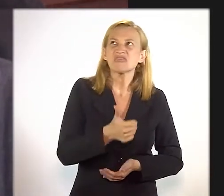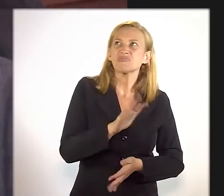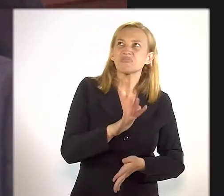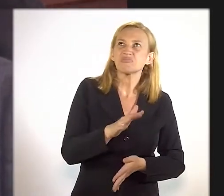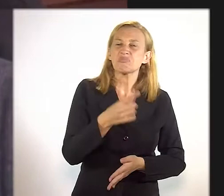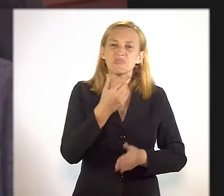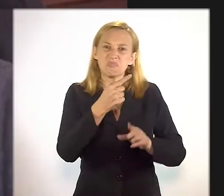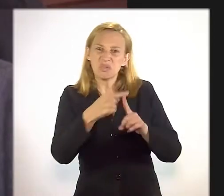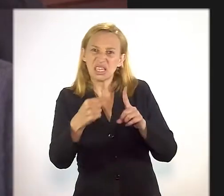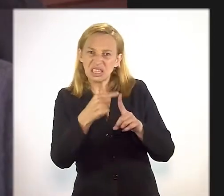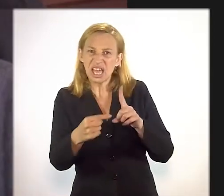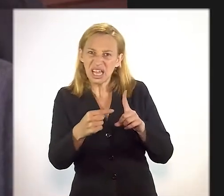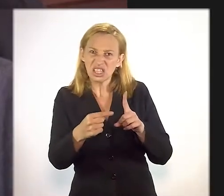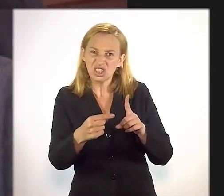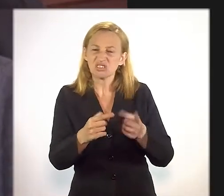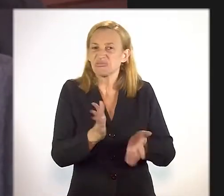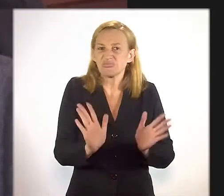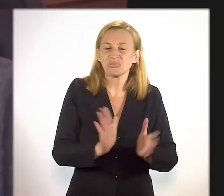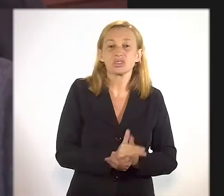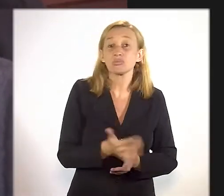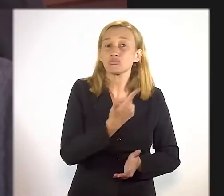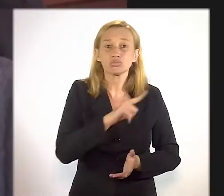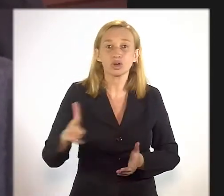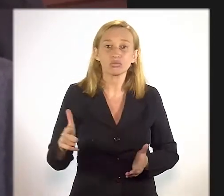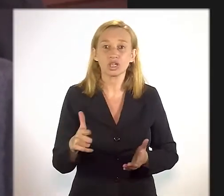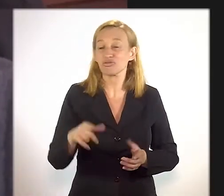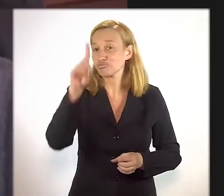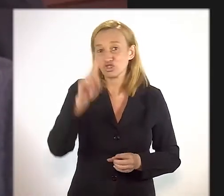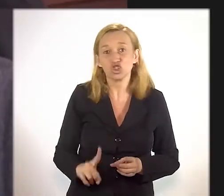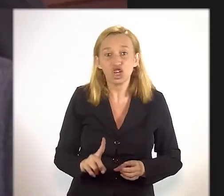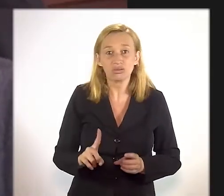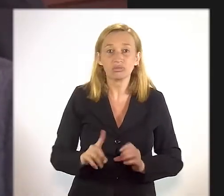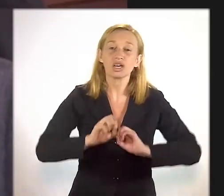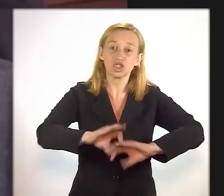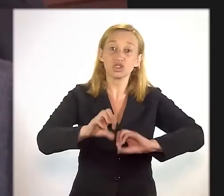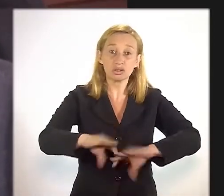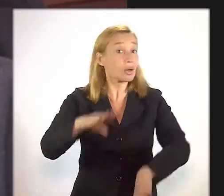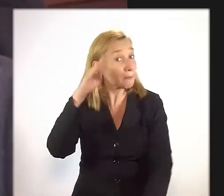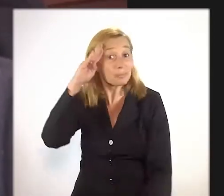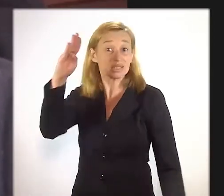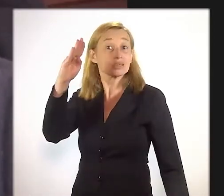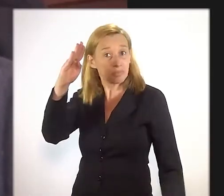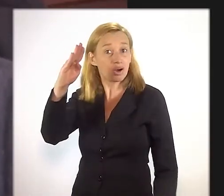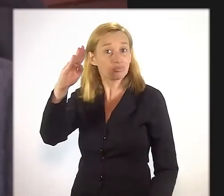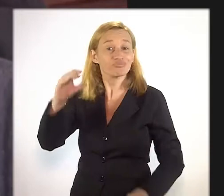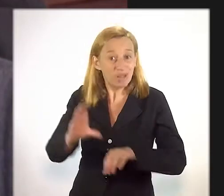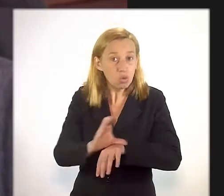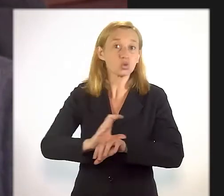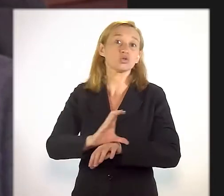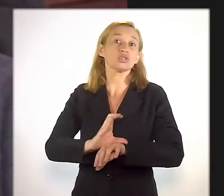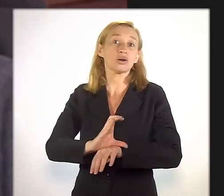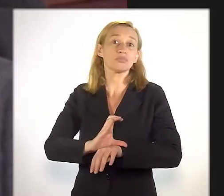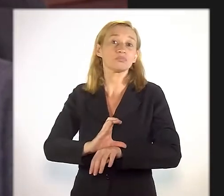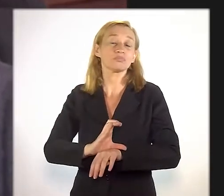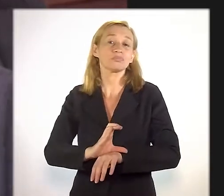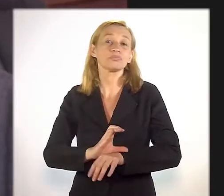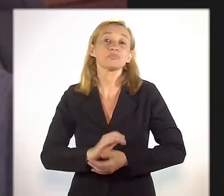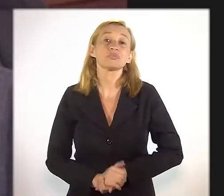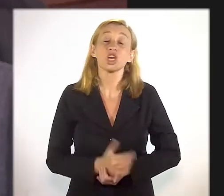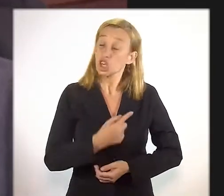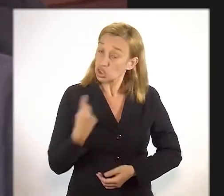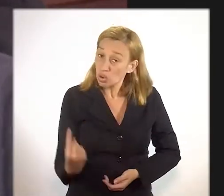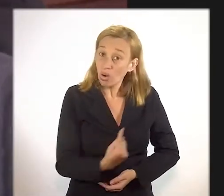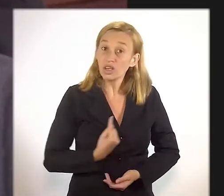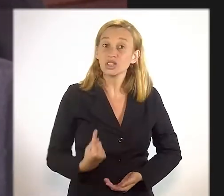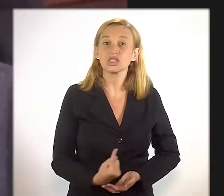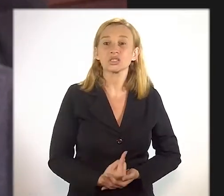de 2/3, 80, 70, não têm direito à educação, que é um direito fundamental, está na Constituição.